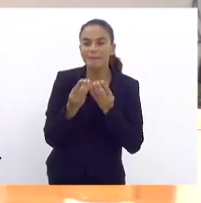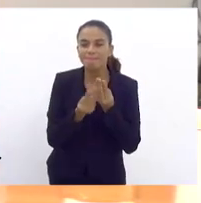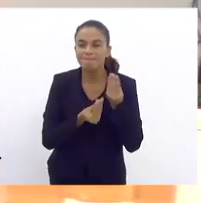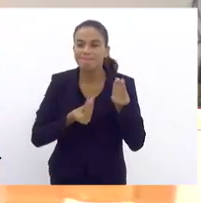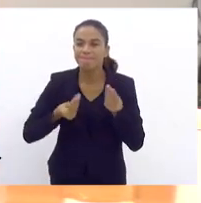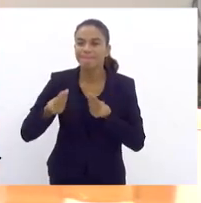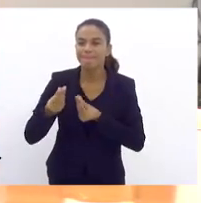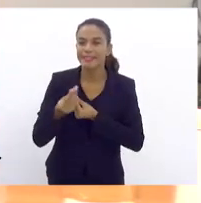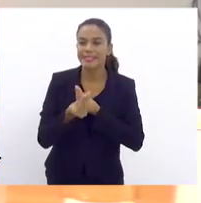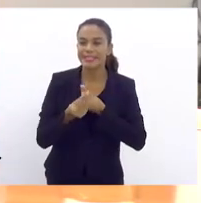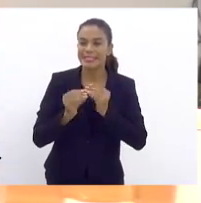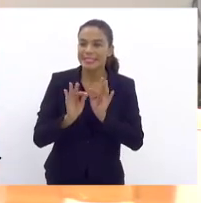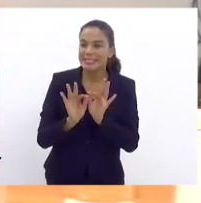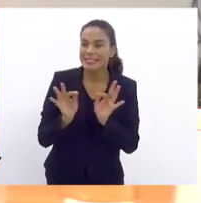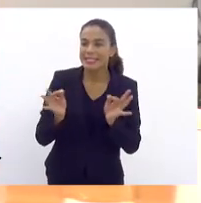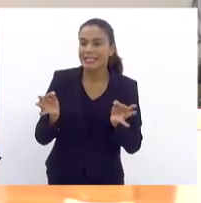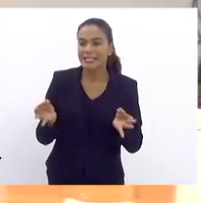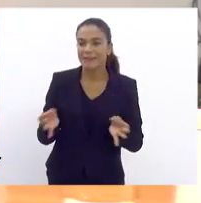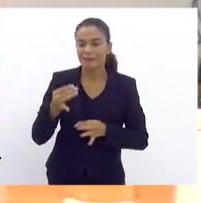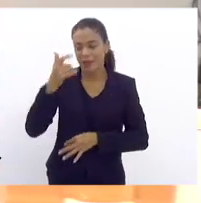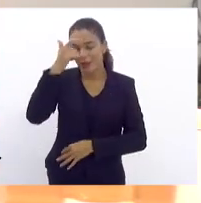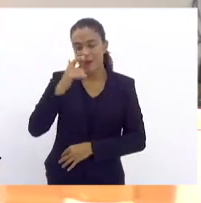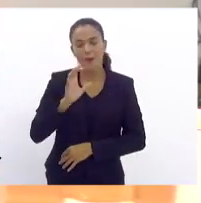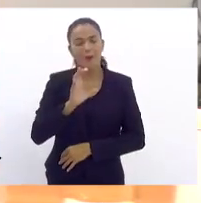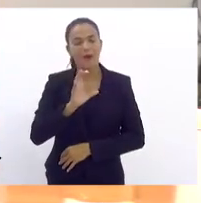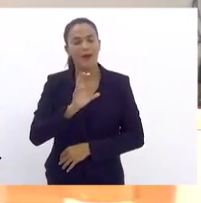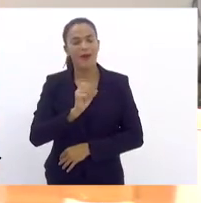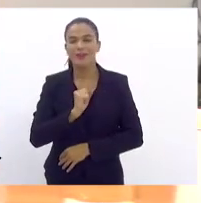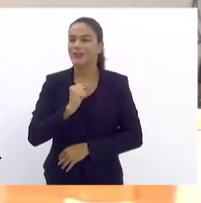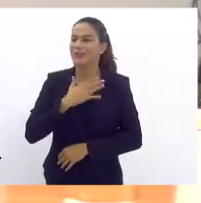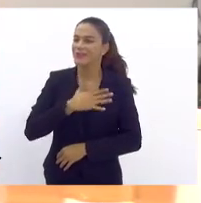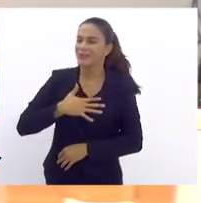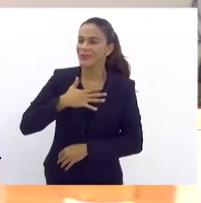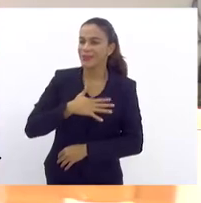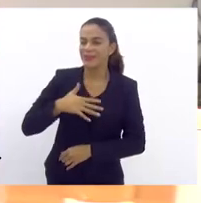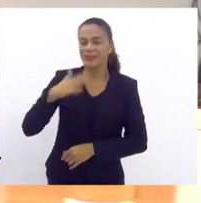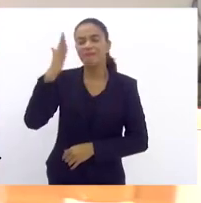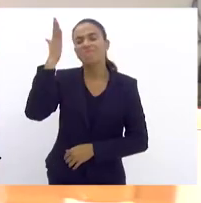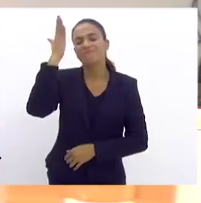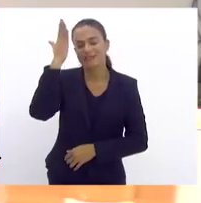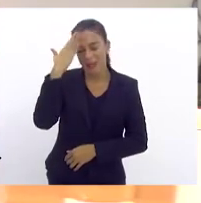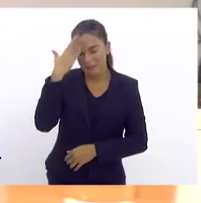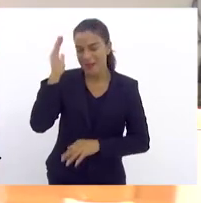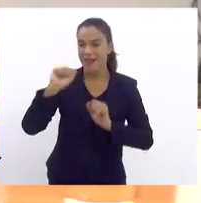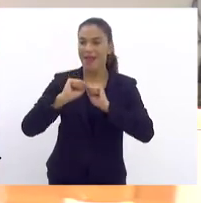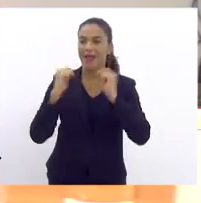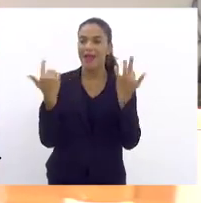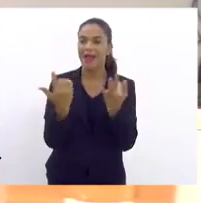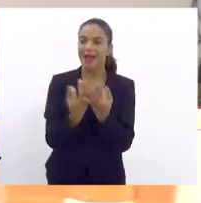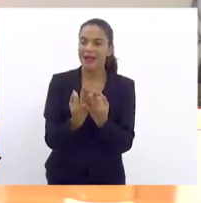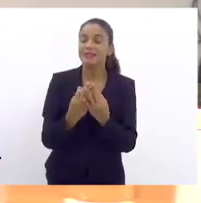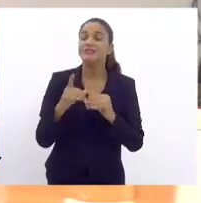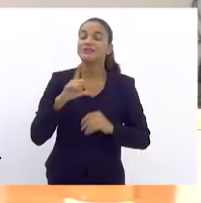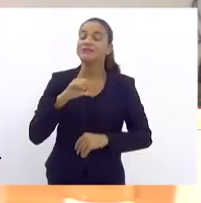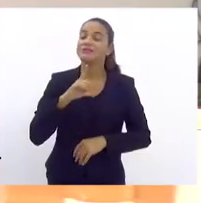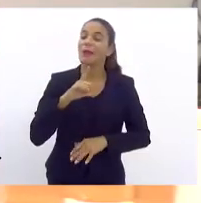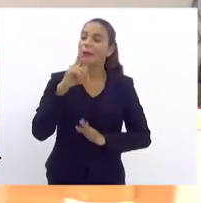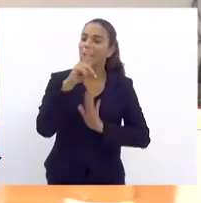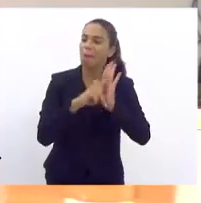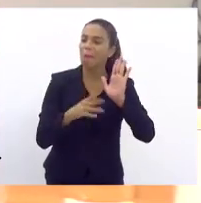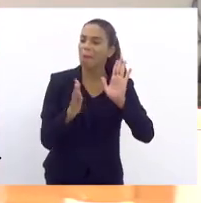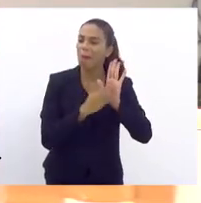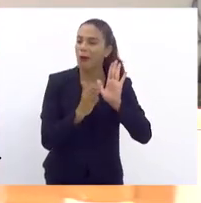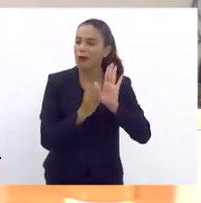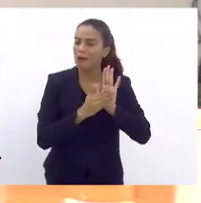e eu adorei estar aqui saber que alergia está com esse projeto com essa comissão